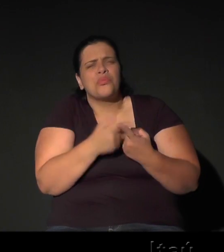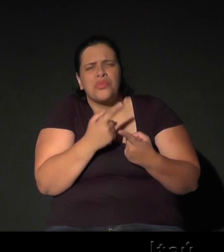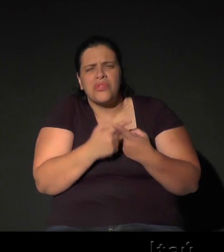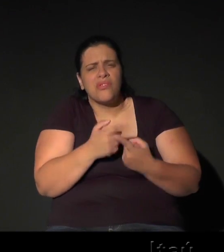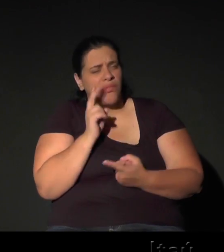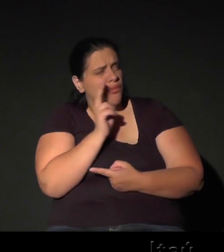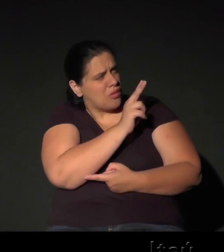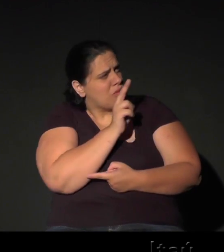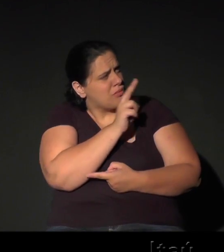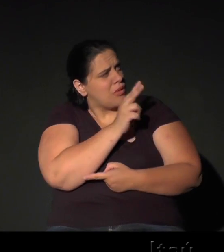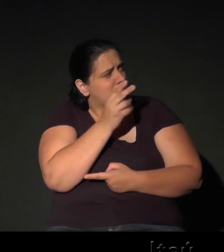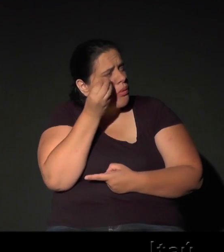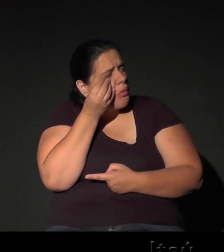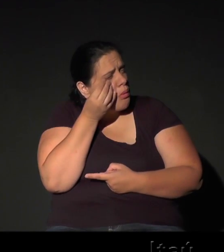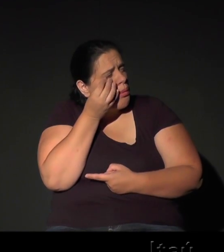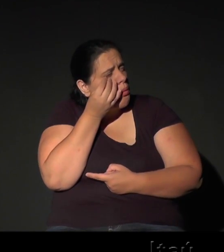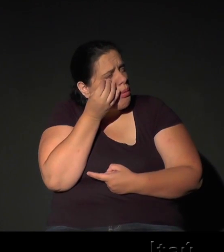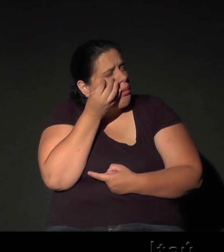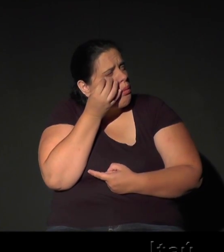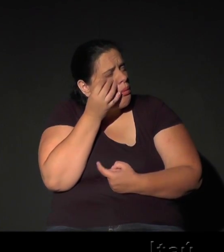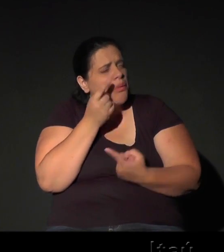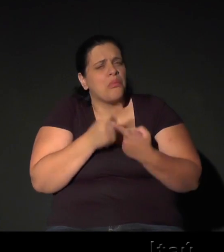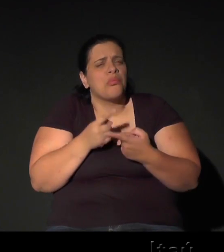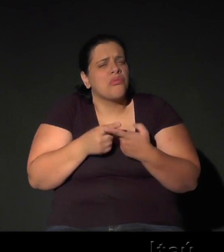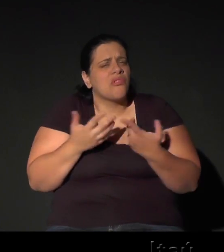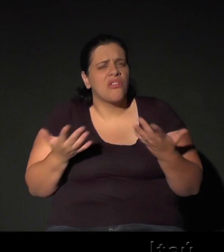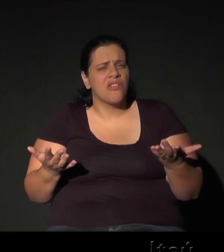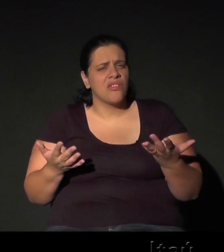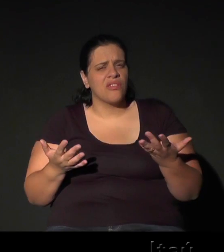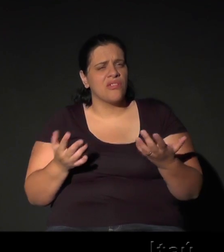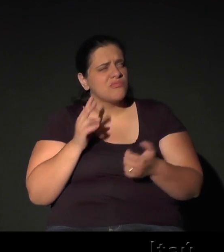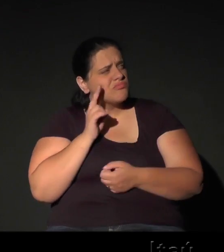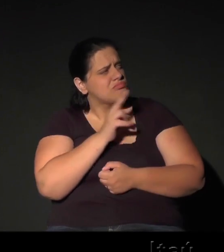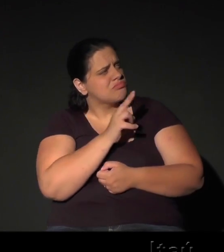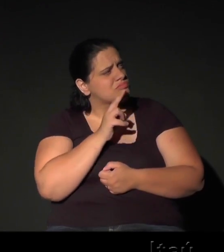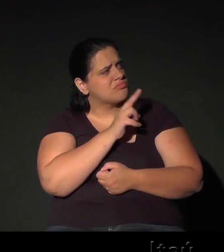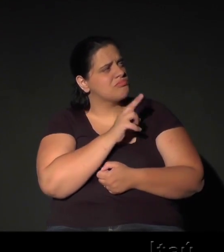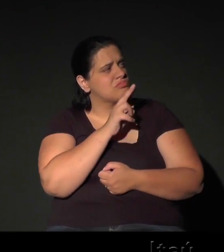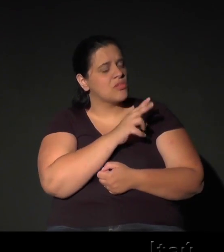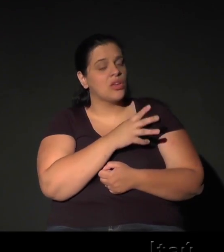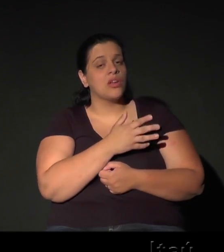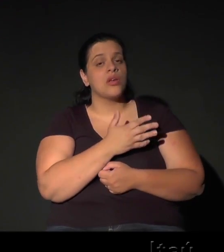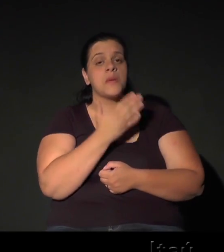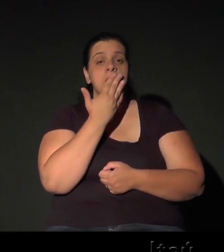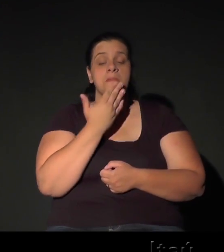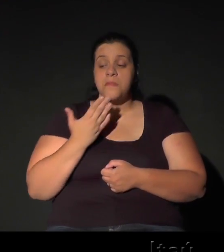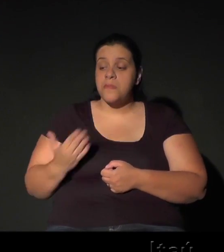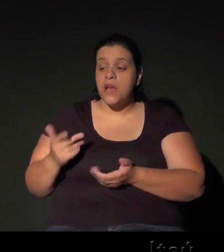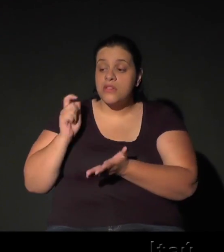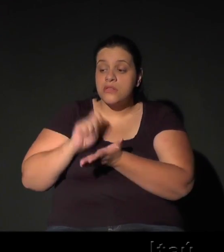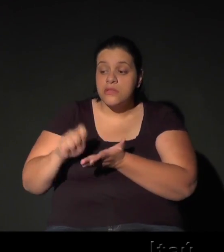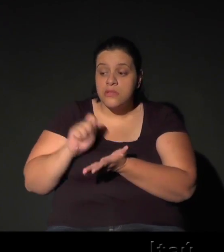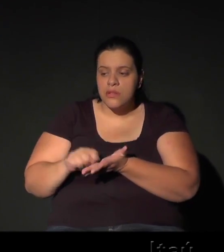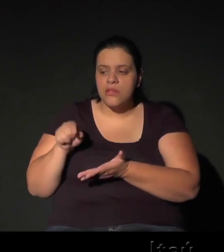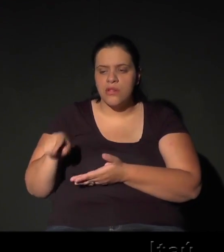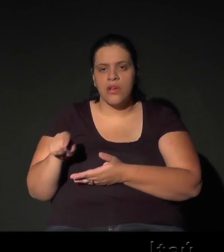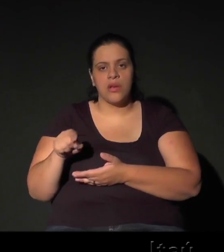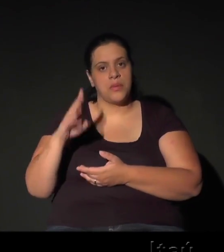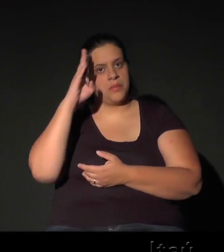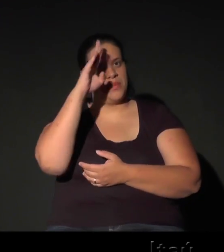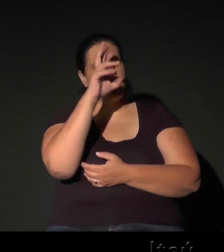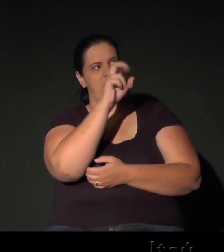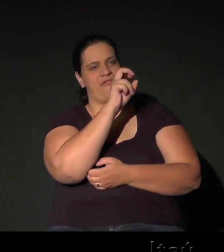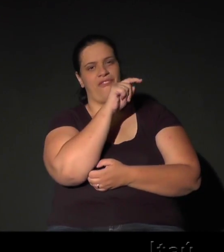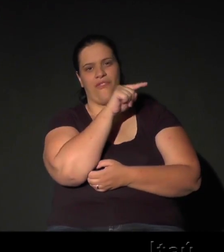tinha sempre uma lágrima no canto do olho não é e elas me pediam para escrever fundamentalmente a minha avó